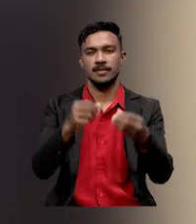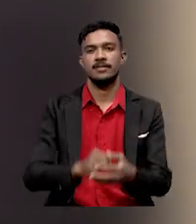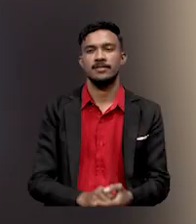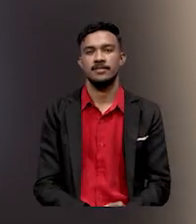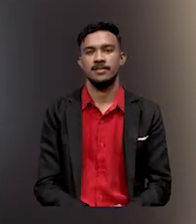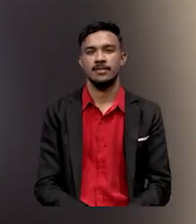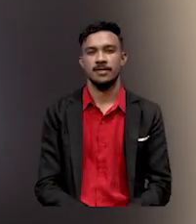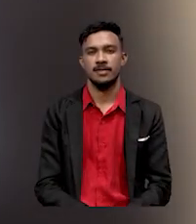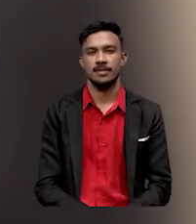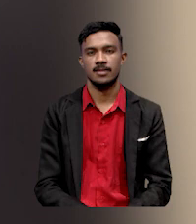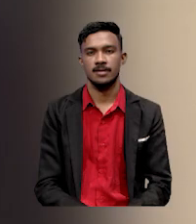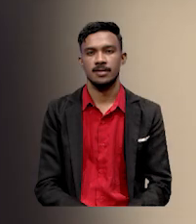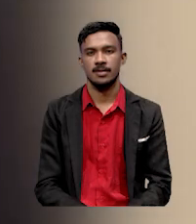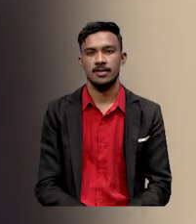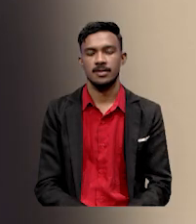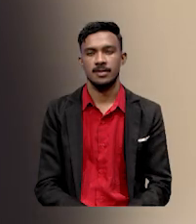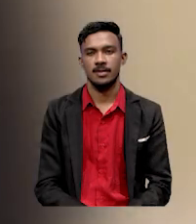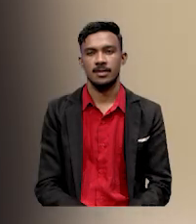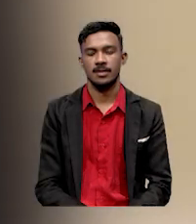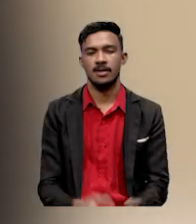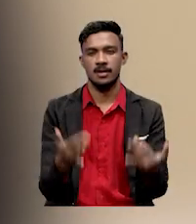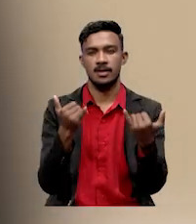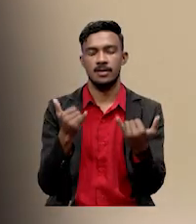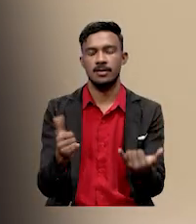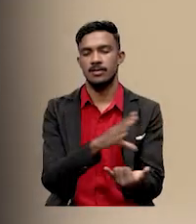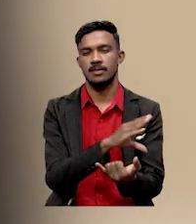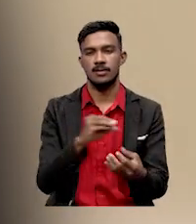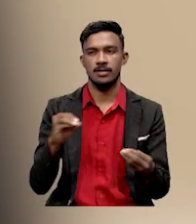se fosse ao ar livre,